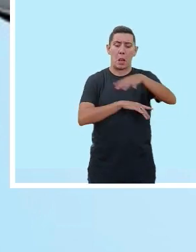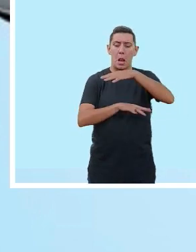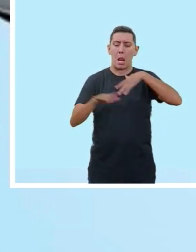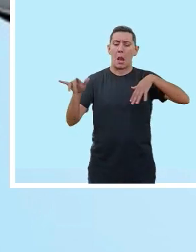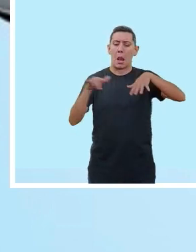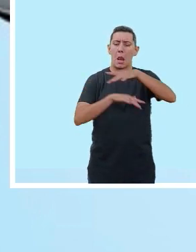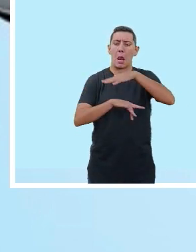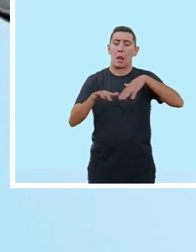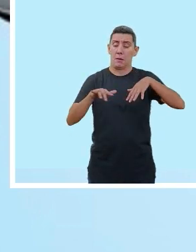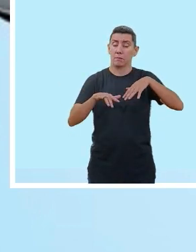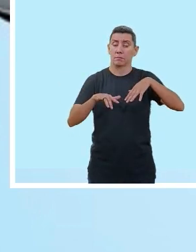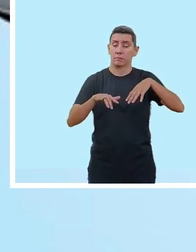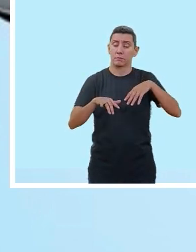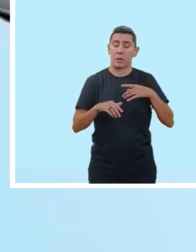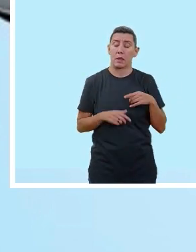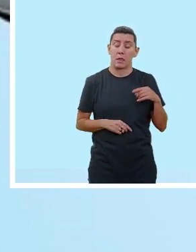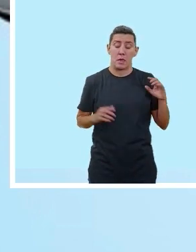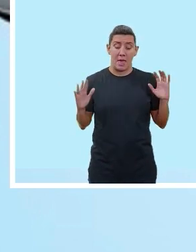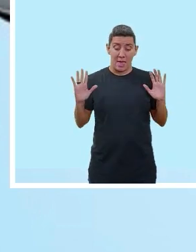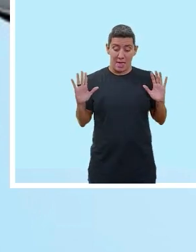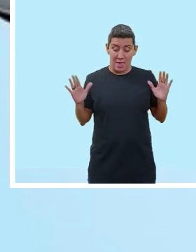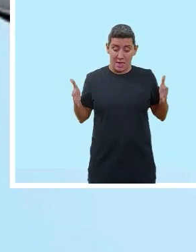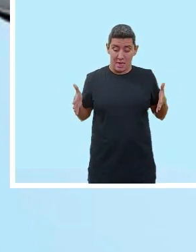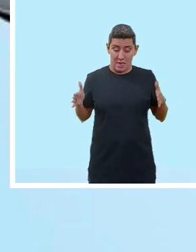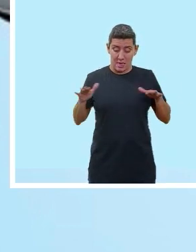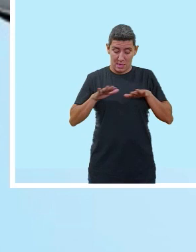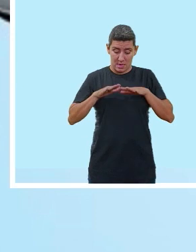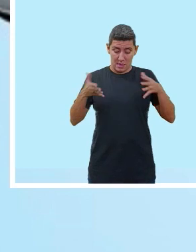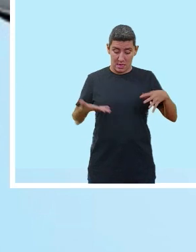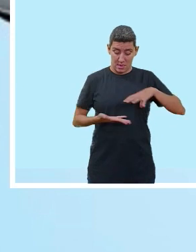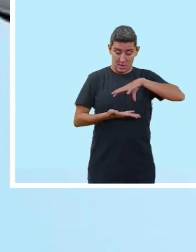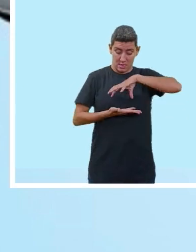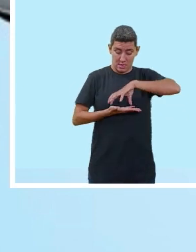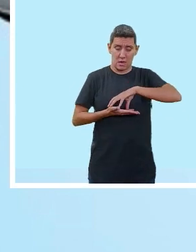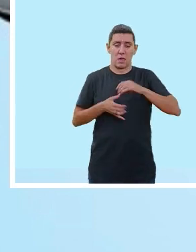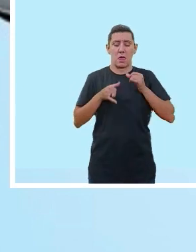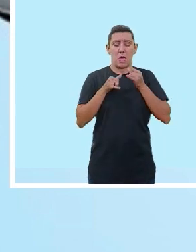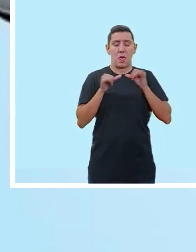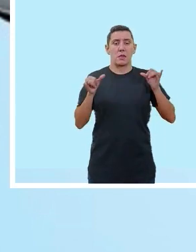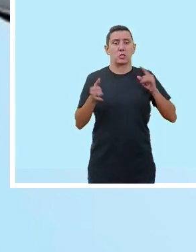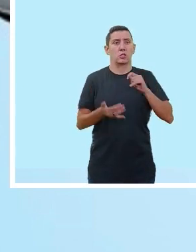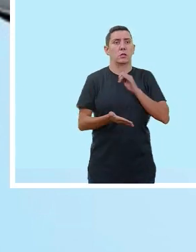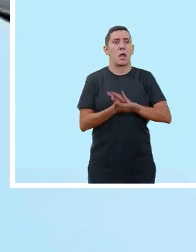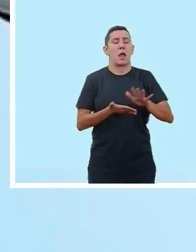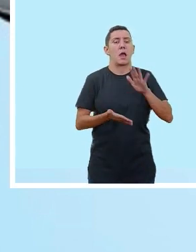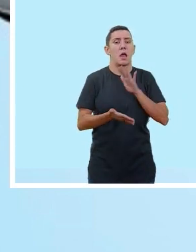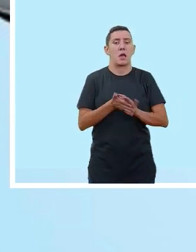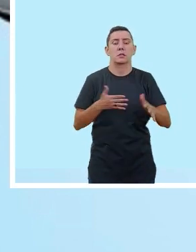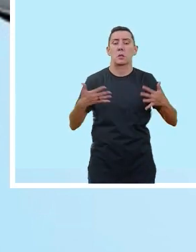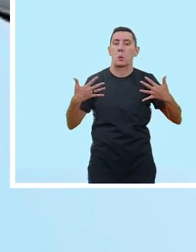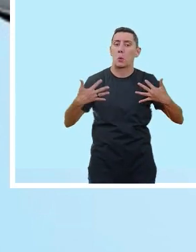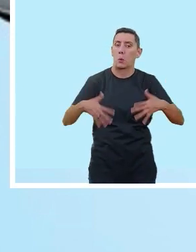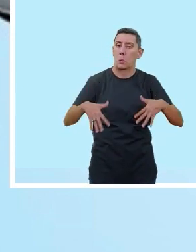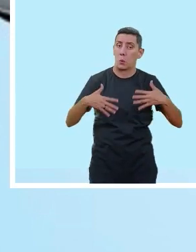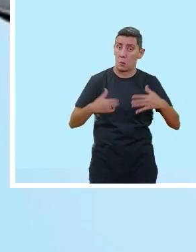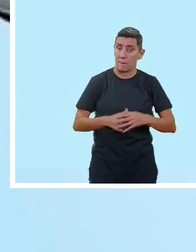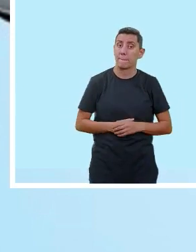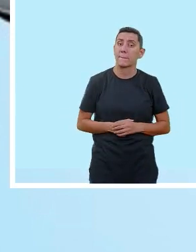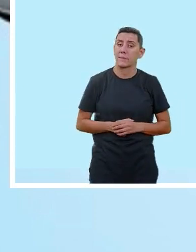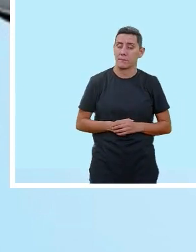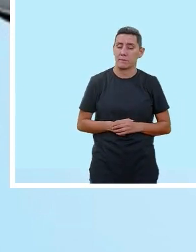de uso de energia elétrica, é uma aplicação bem pesada, né? Então, a Huawei desenvolveu uma série